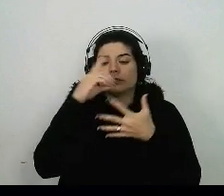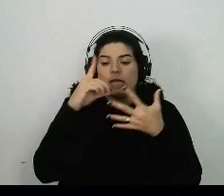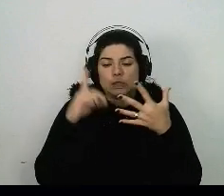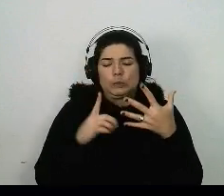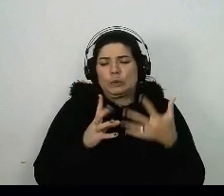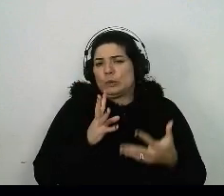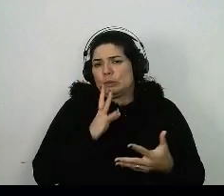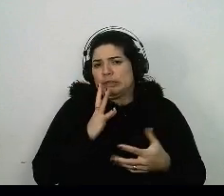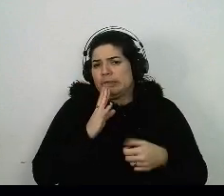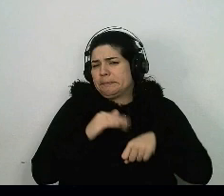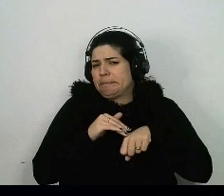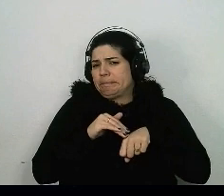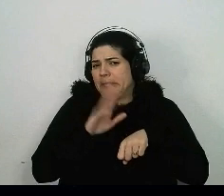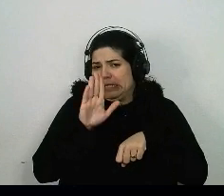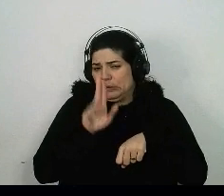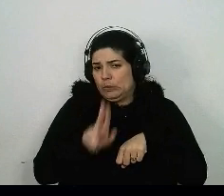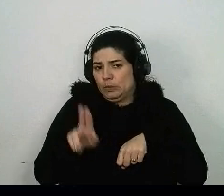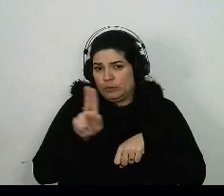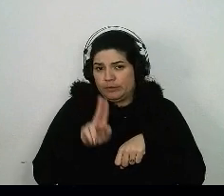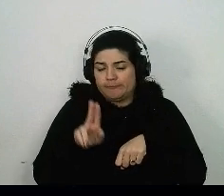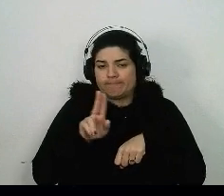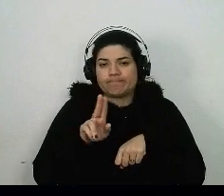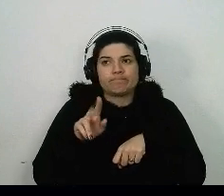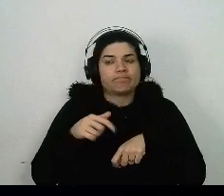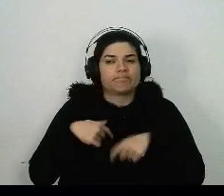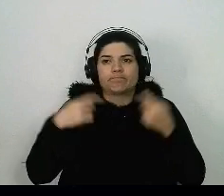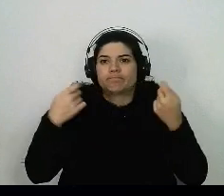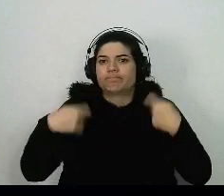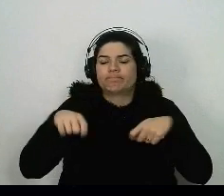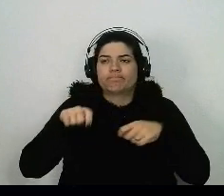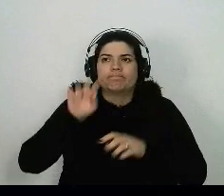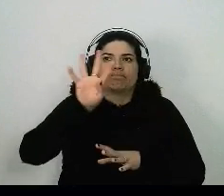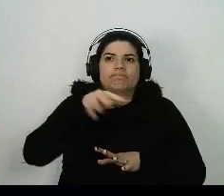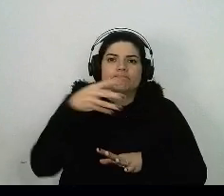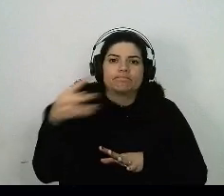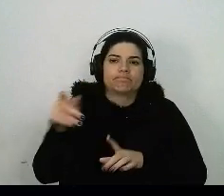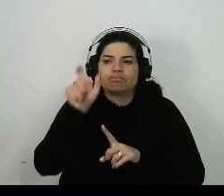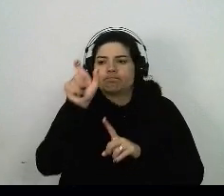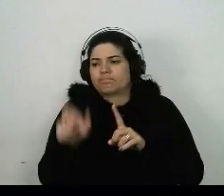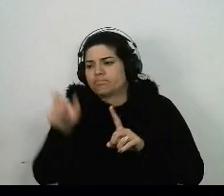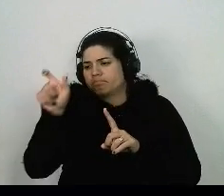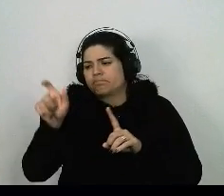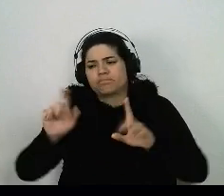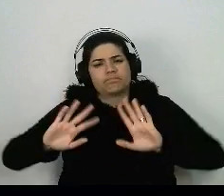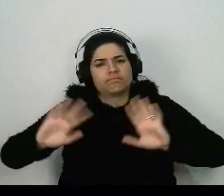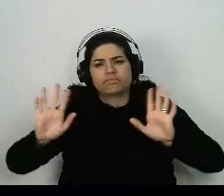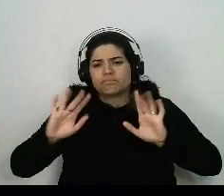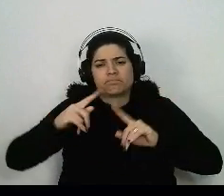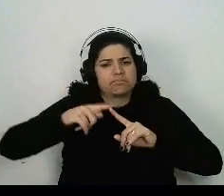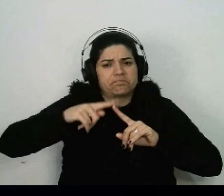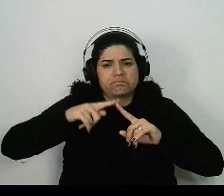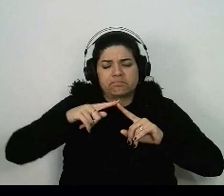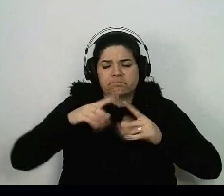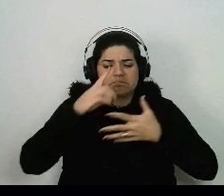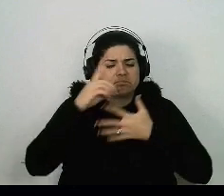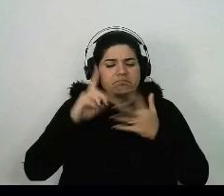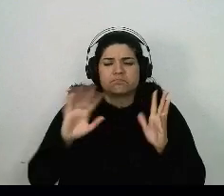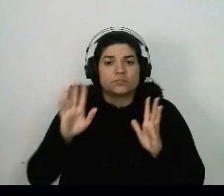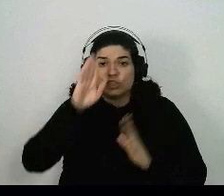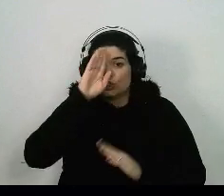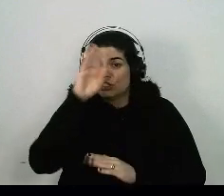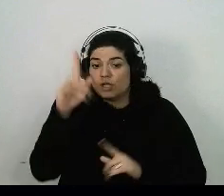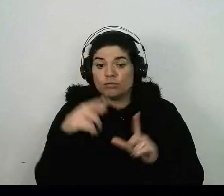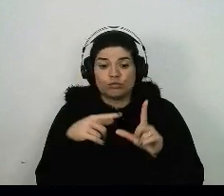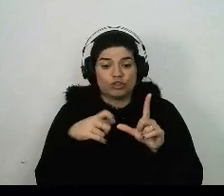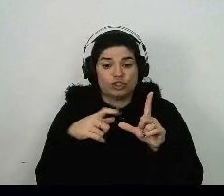mais, eu não preciso definir uma tabela, colunas, os tipos de dados. Eu posso mandar um JSON, já cria a collection com os meus